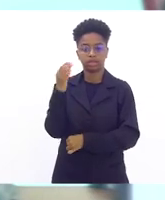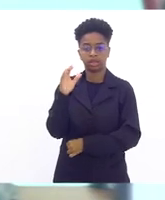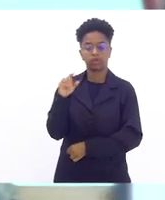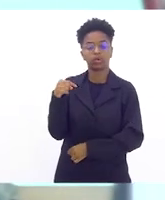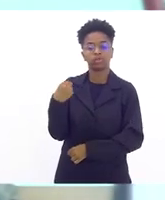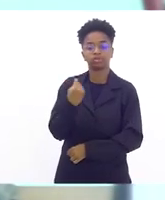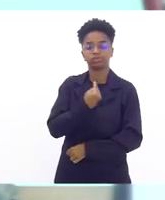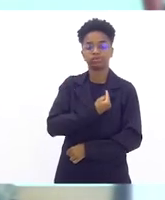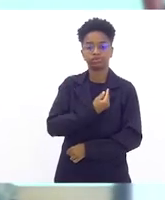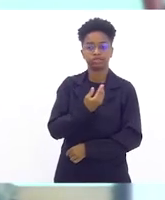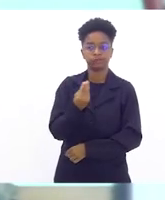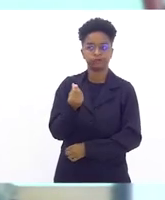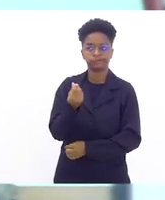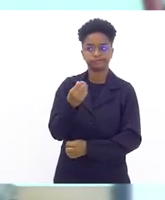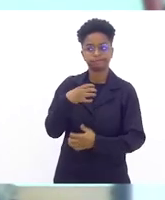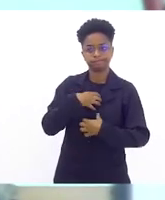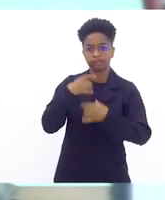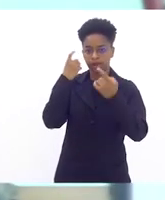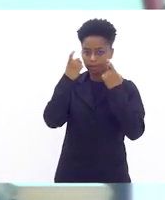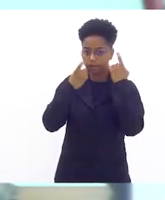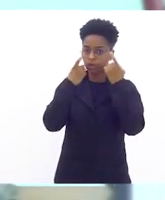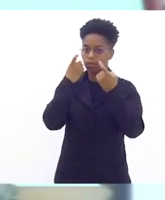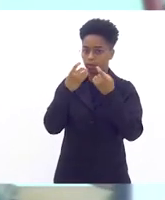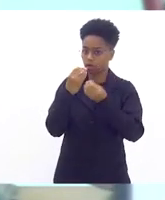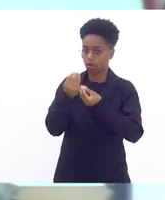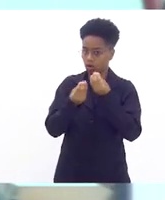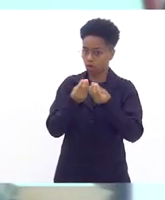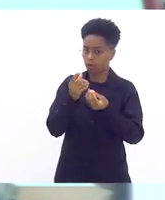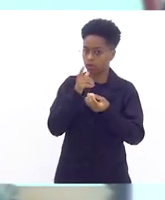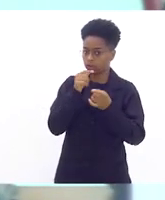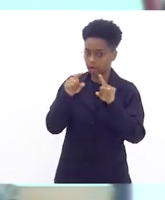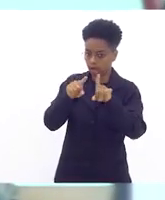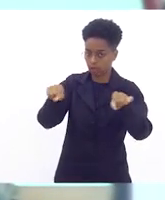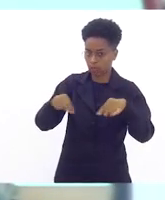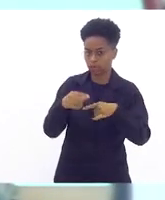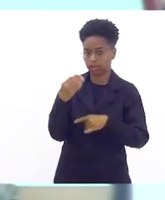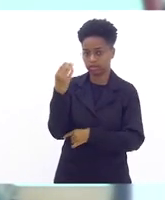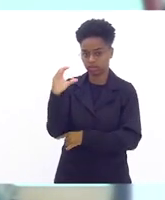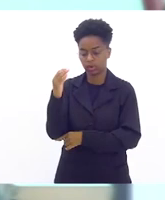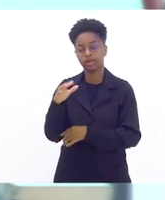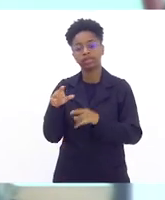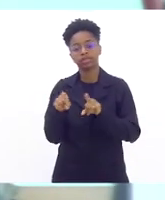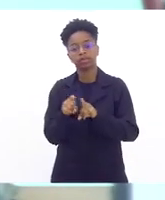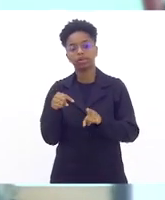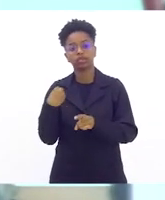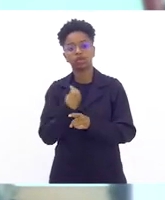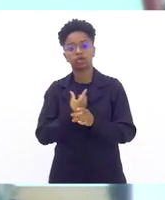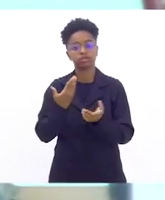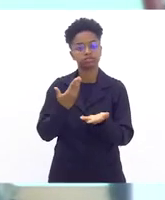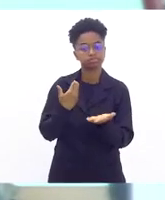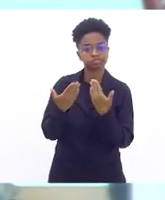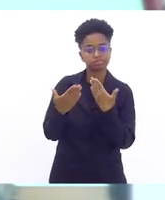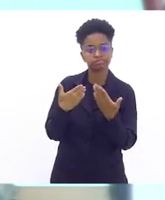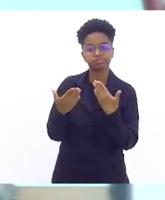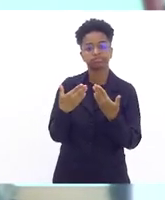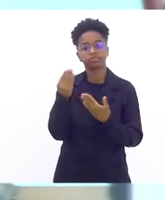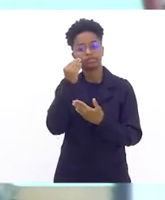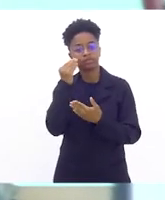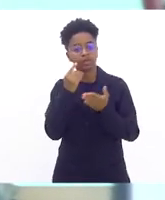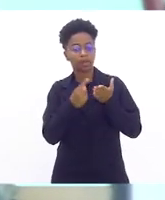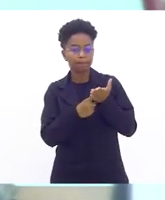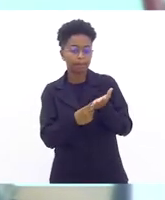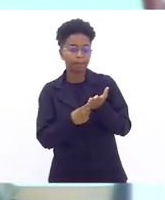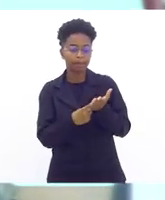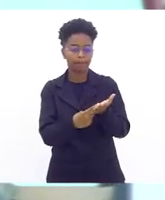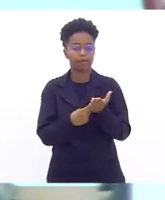pra gente é preocupante a situação do sistema de Niterói e que a gente tá conversando com o município de fazer um acordo ali